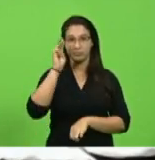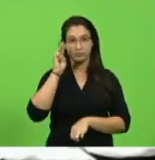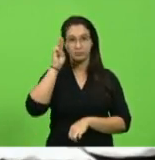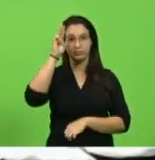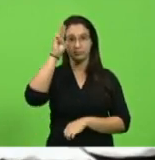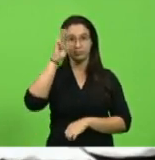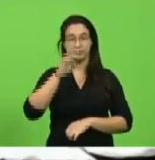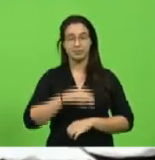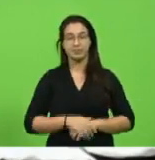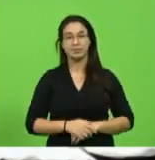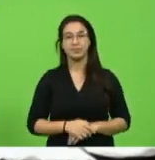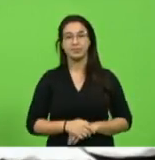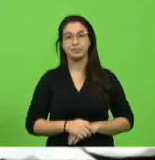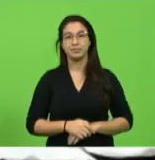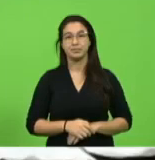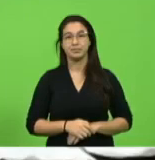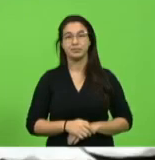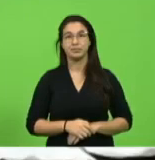Silva.